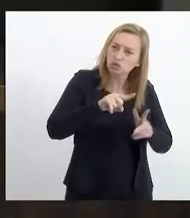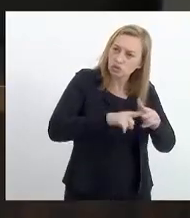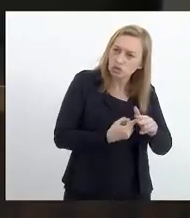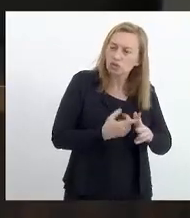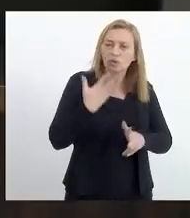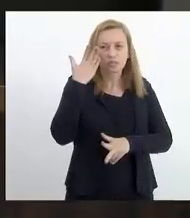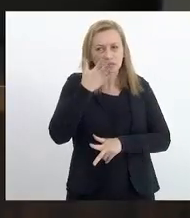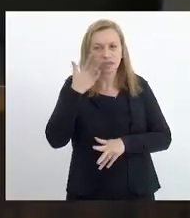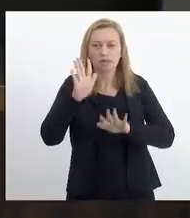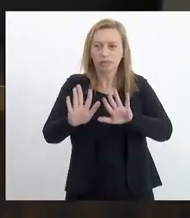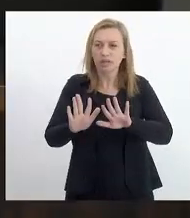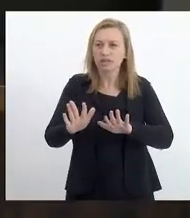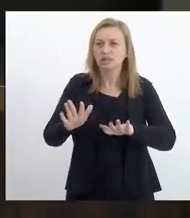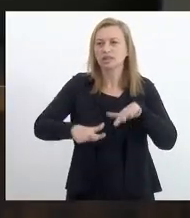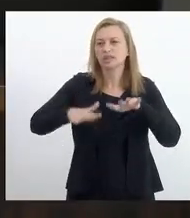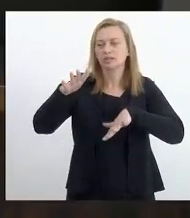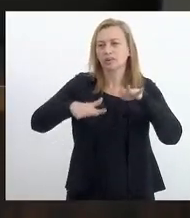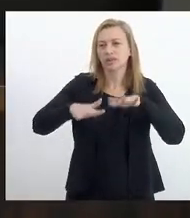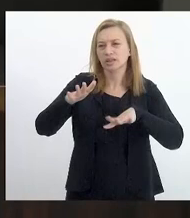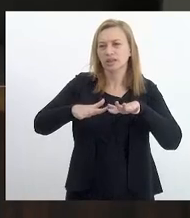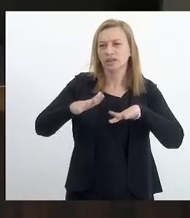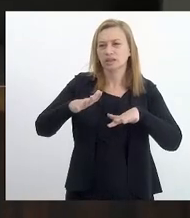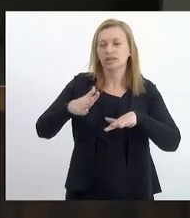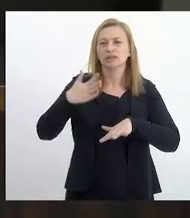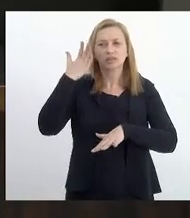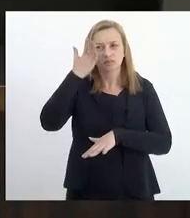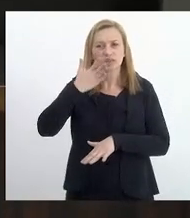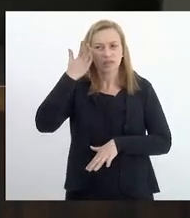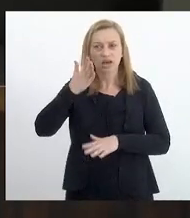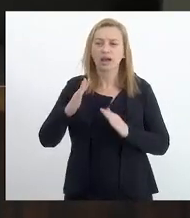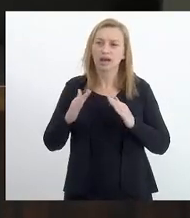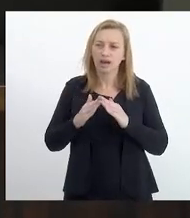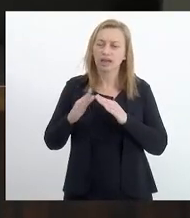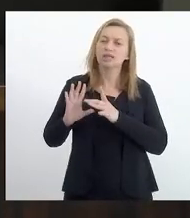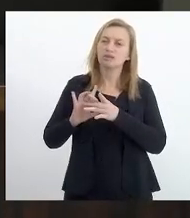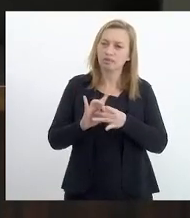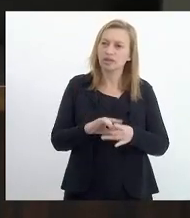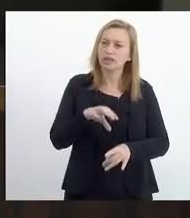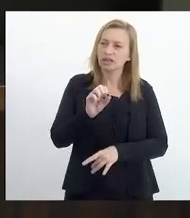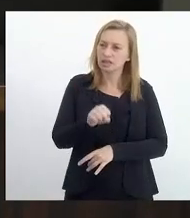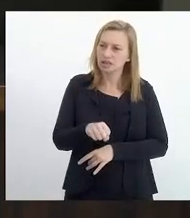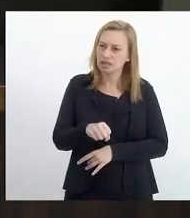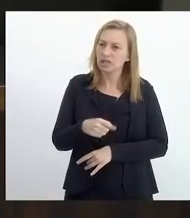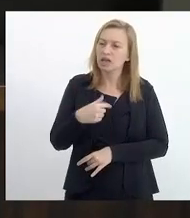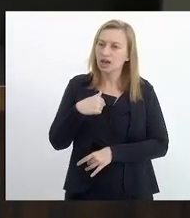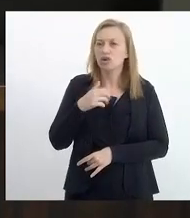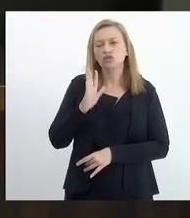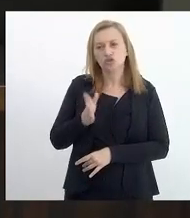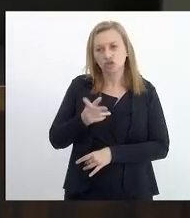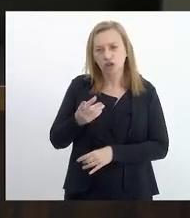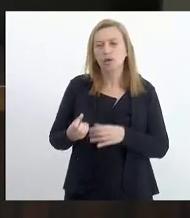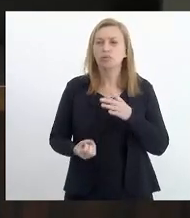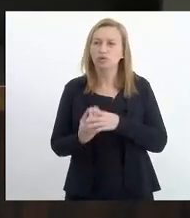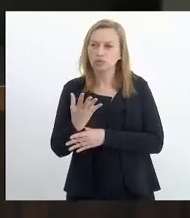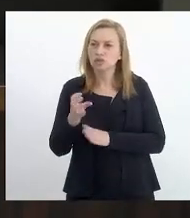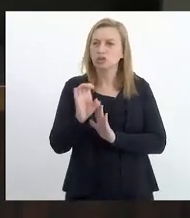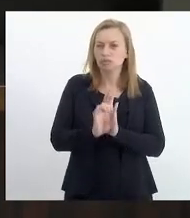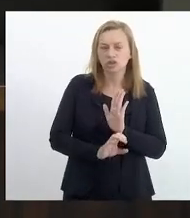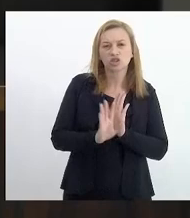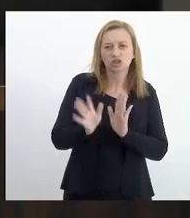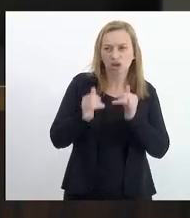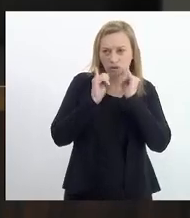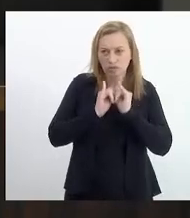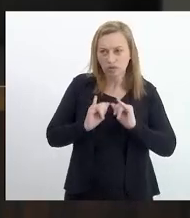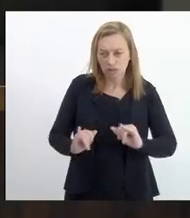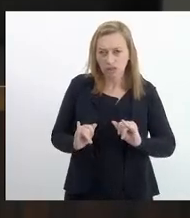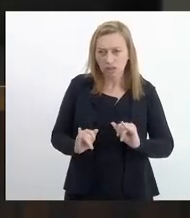deixa, independente das mensagens, essa casa vai emendar. Eu mesmo já produzi emendas, já anunciei e vou